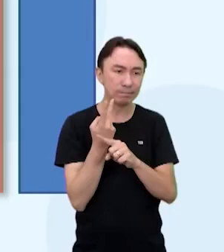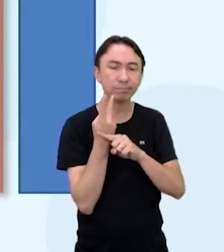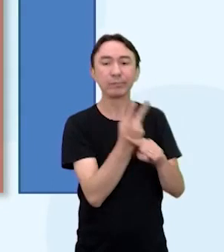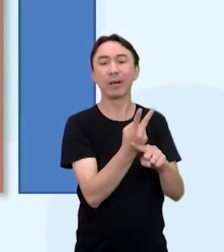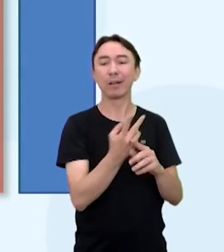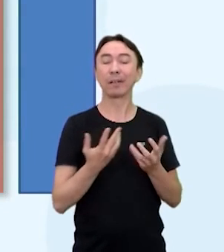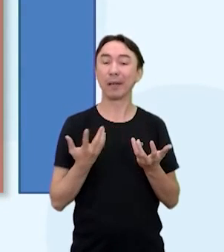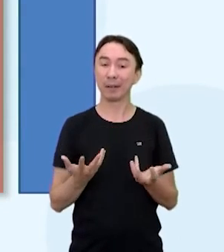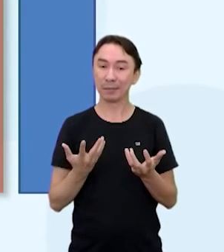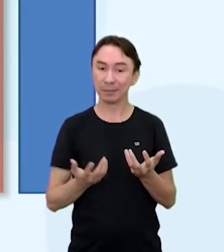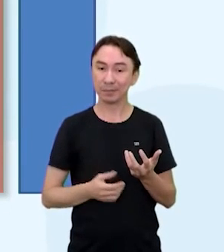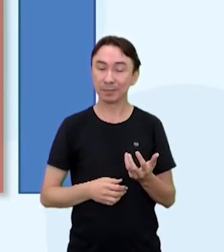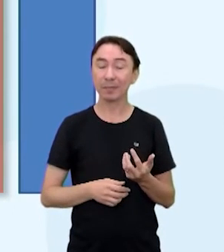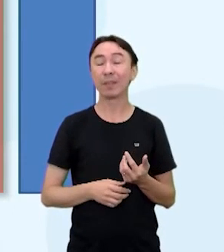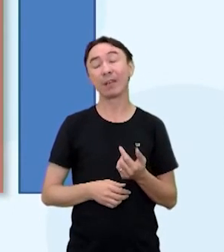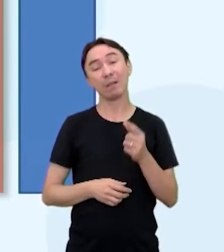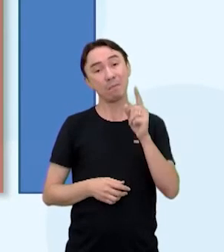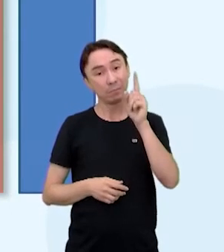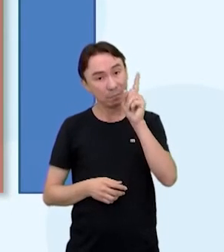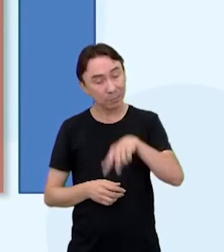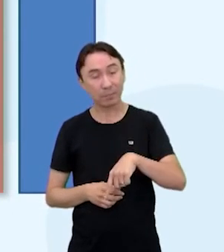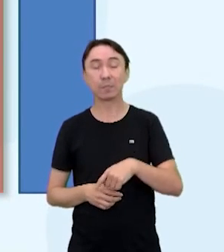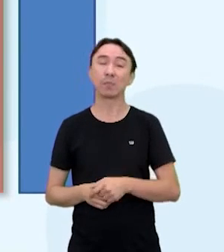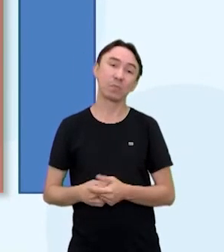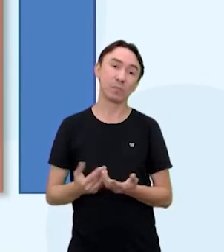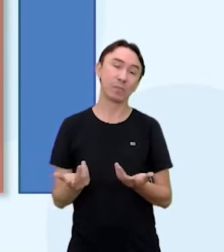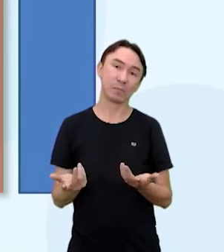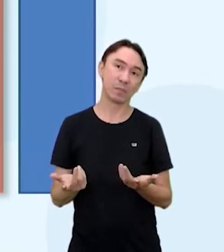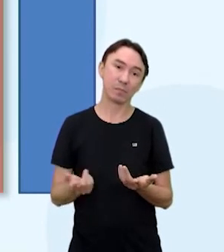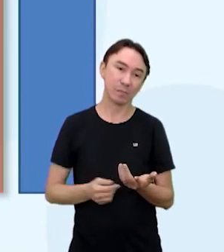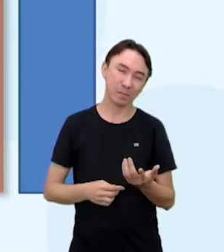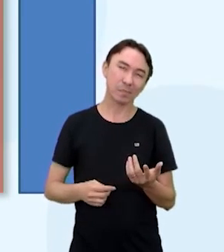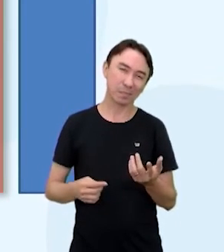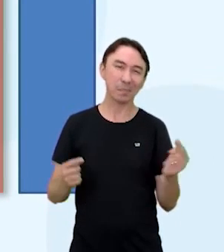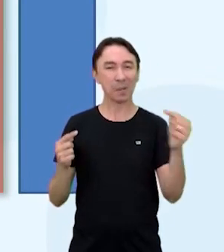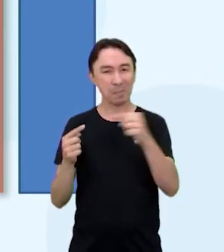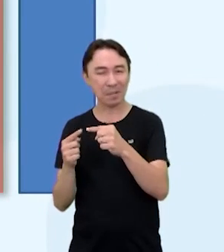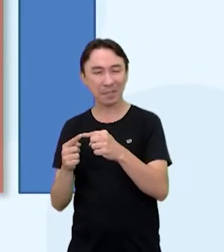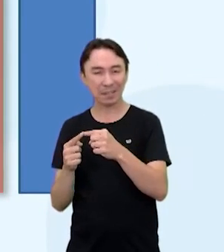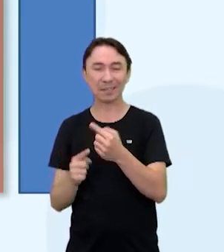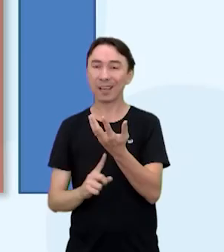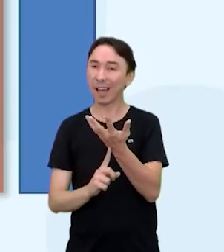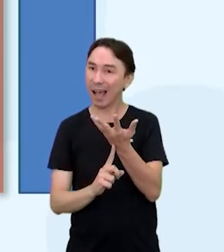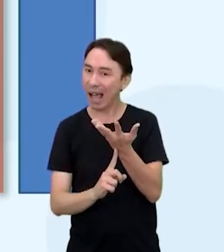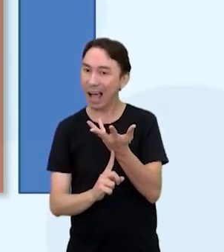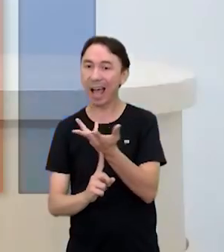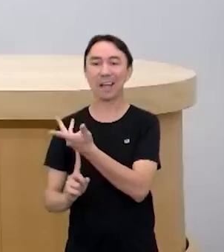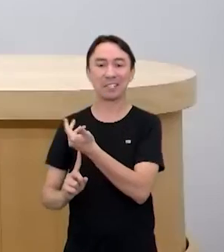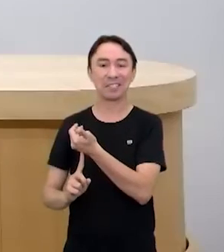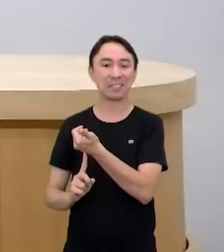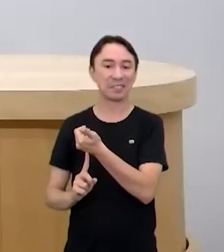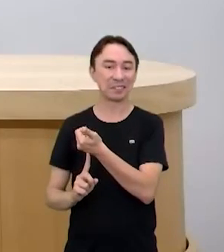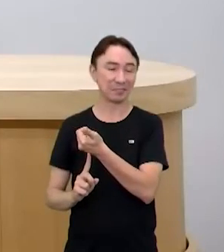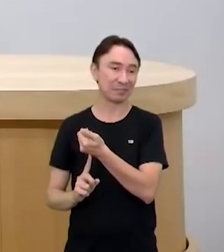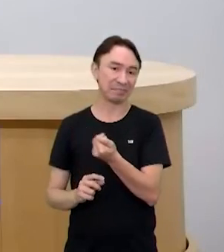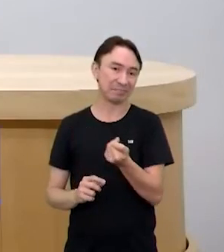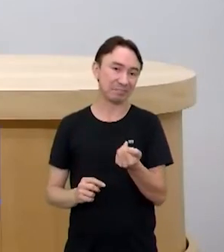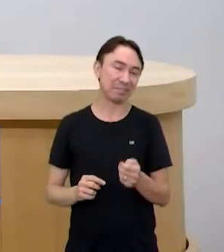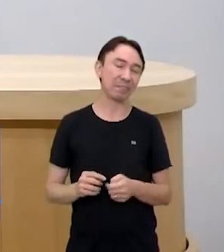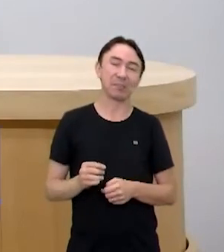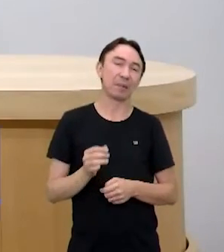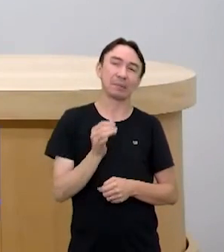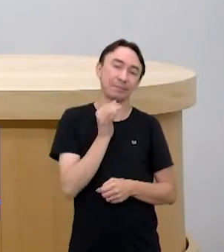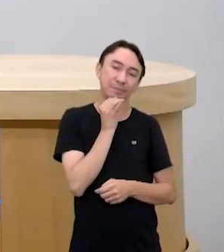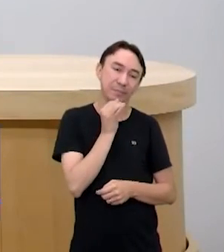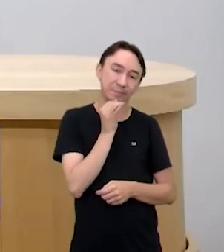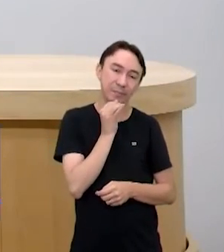gente pode enxergar dentro da arte mais próxima aqui de nossa época, porque